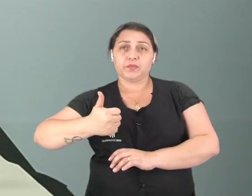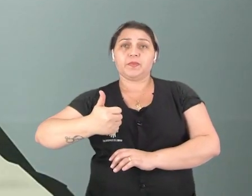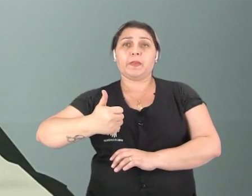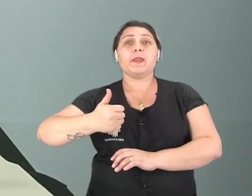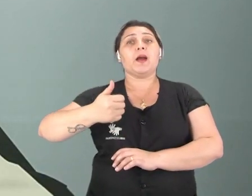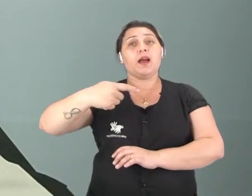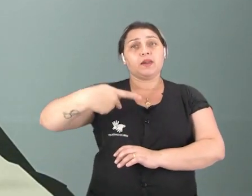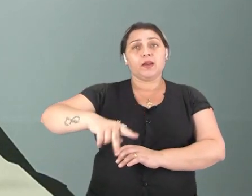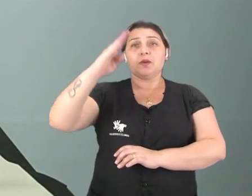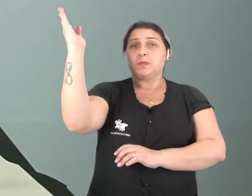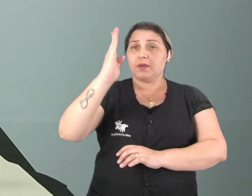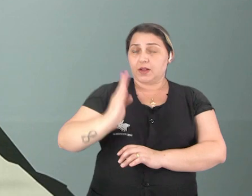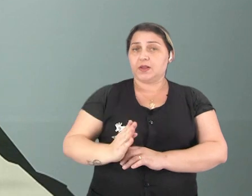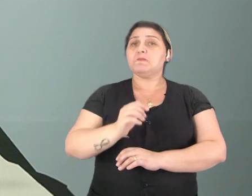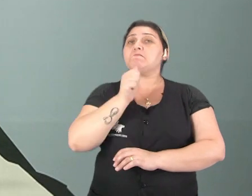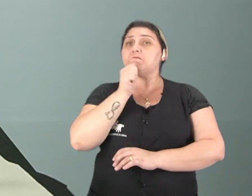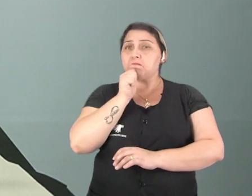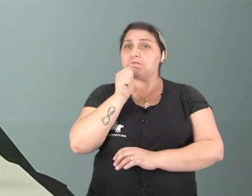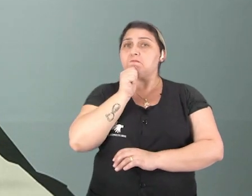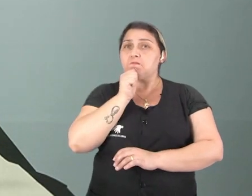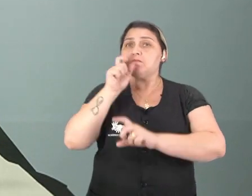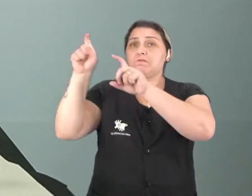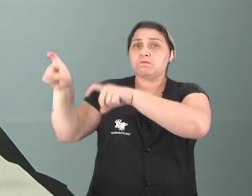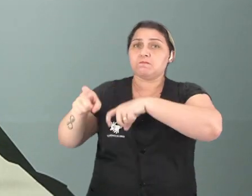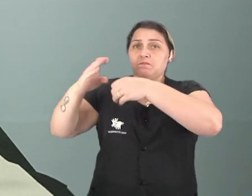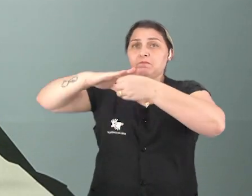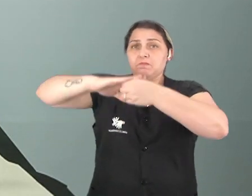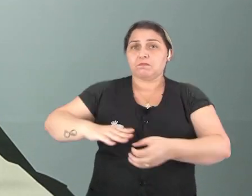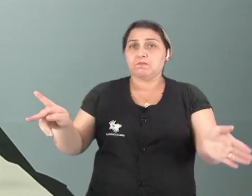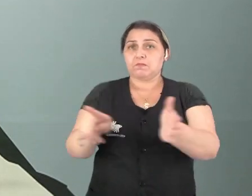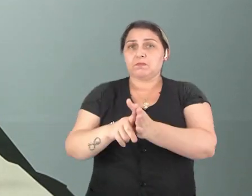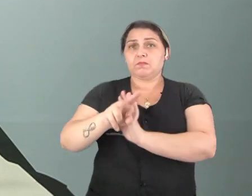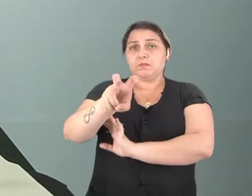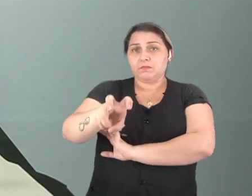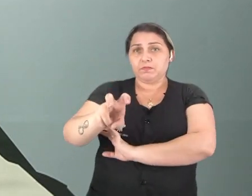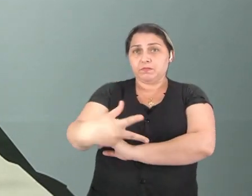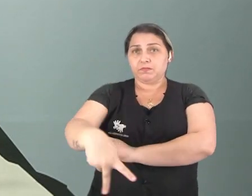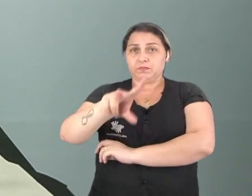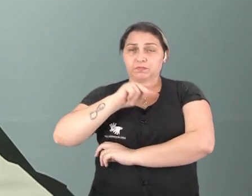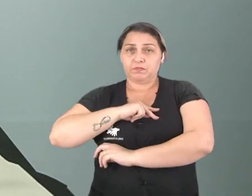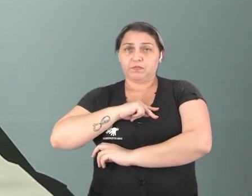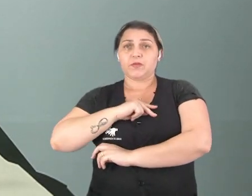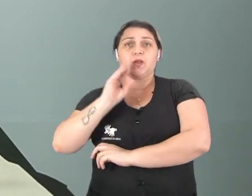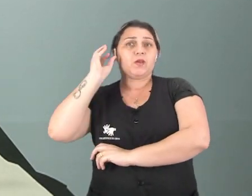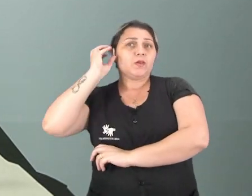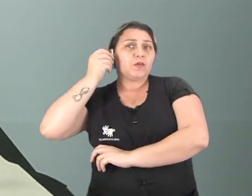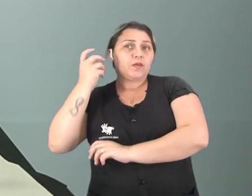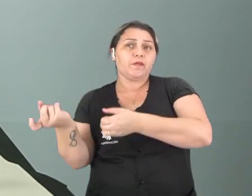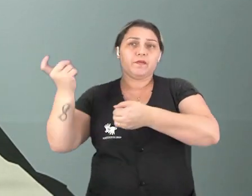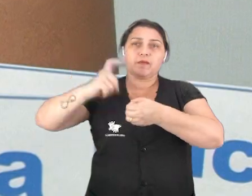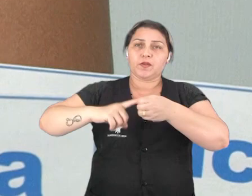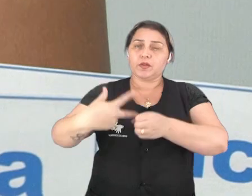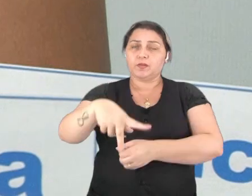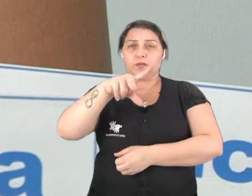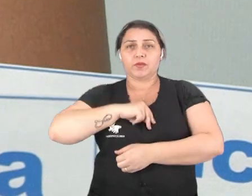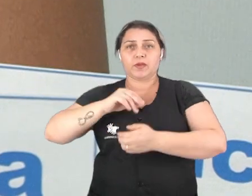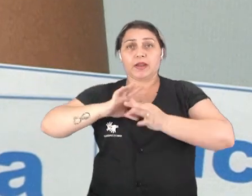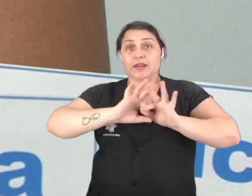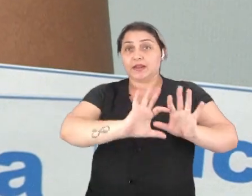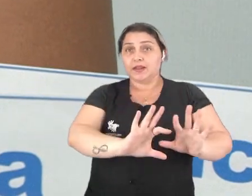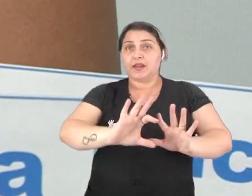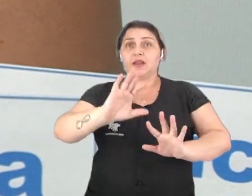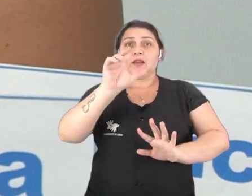colônia, certo? E aí, quando Dom João retorna, né, a Portugal, que deixa Dom